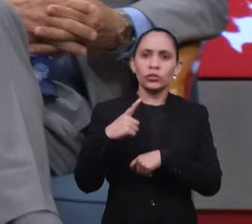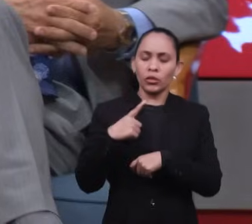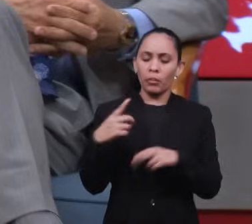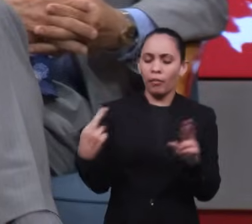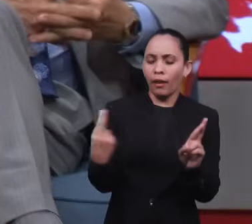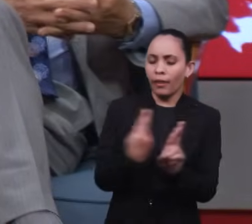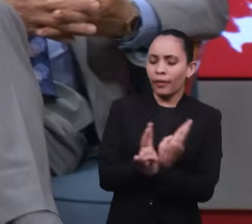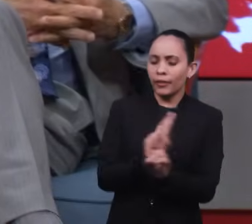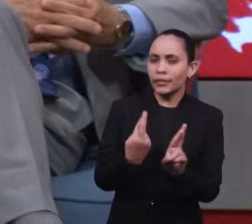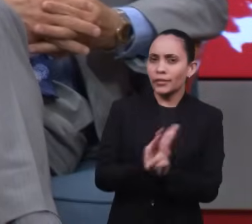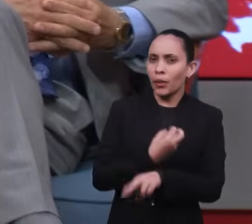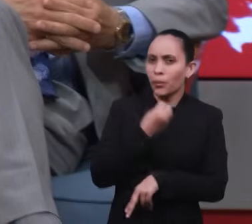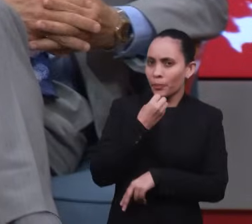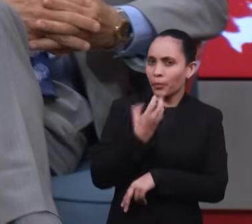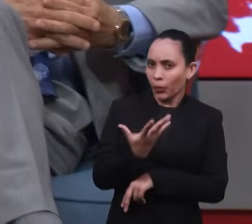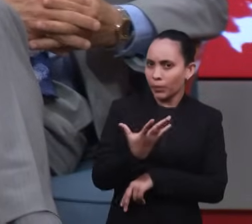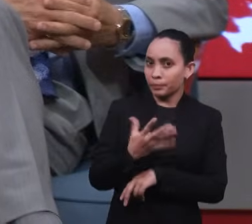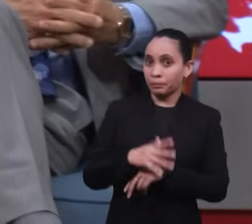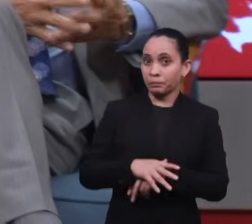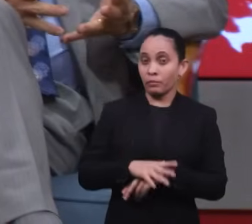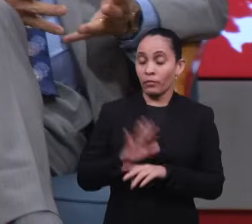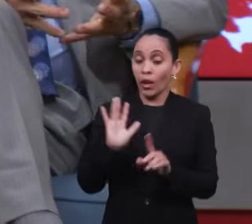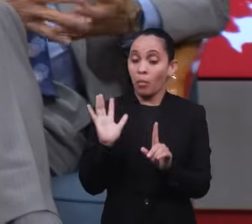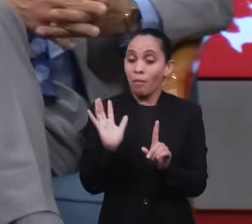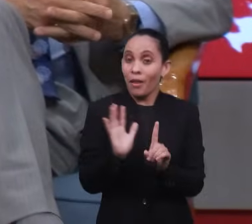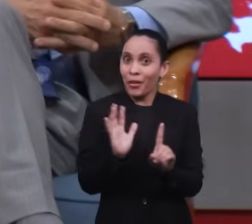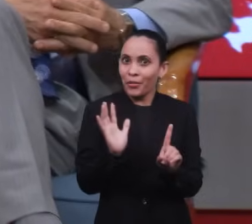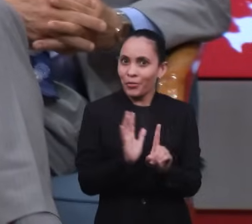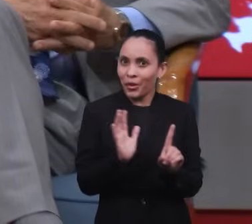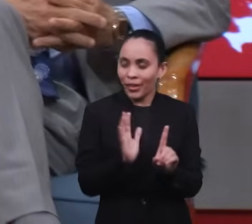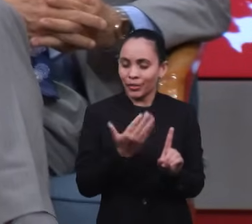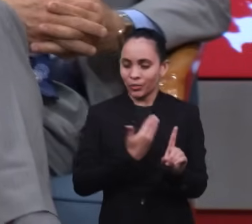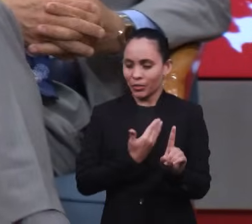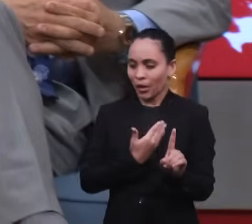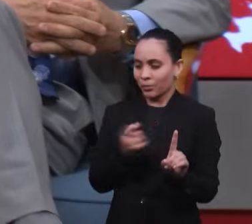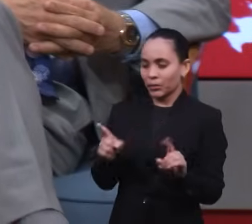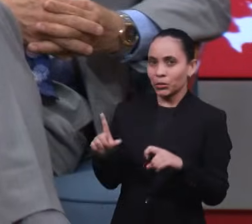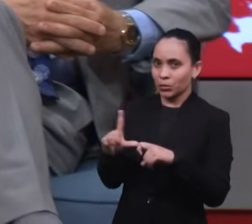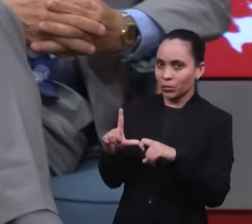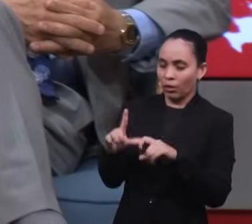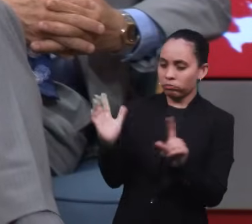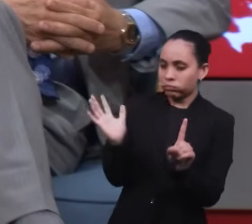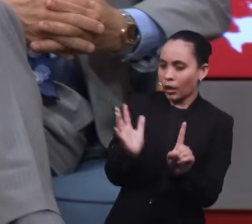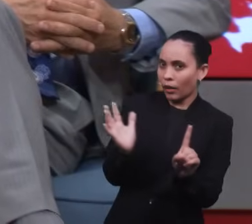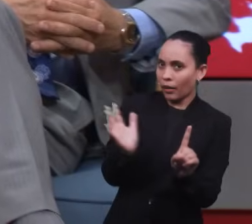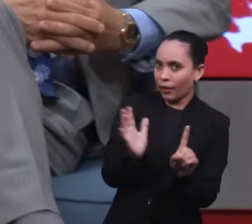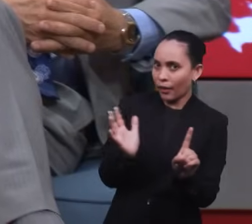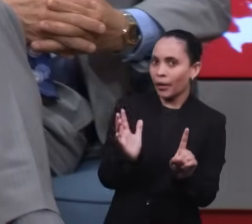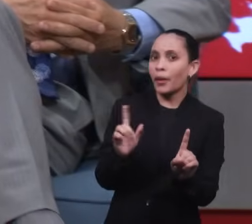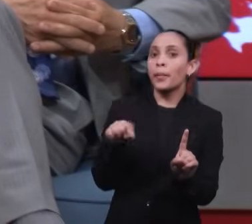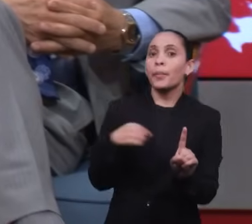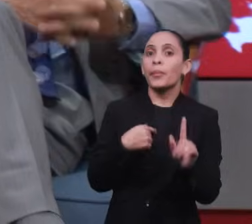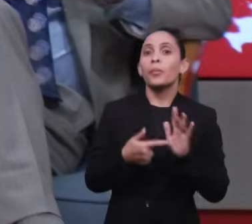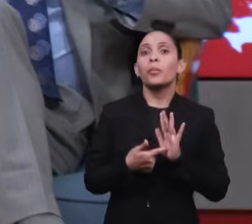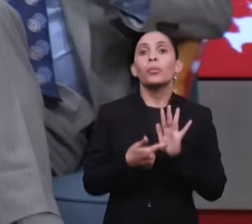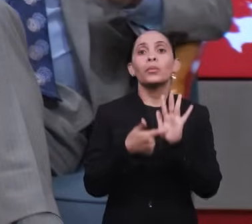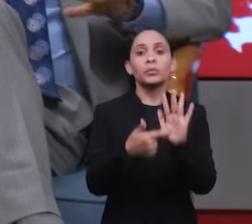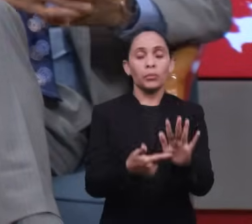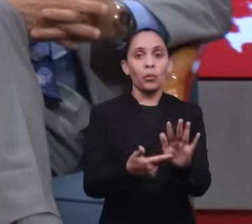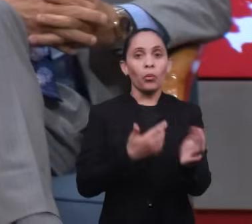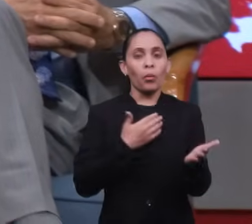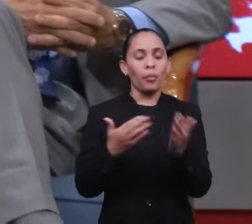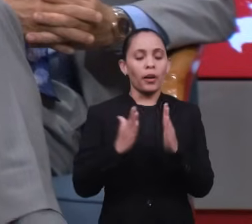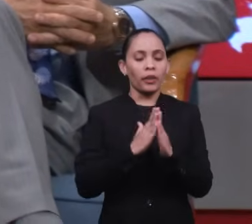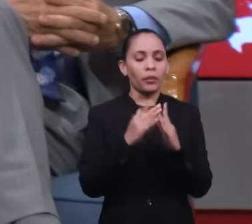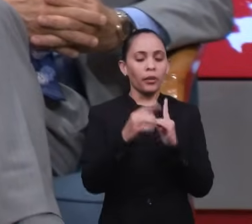médico em Antioquia, e eles tinham uma boa relação. Talvez uma influência de Lucas para Paulo fazer